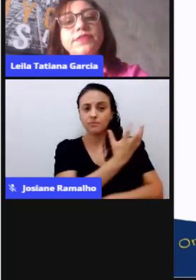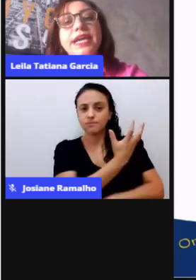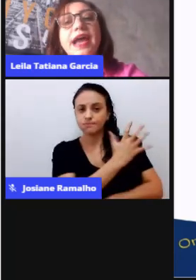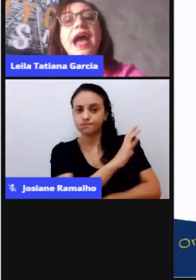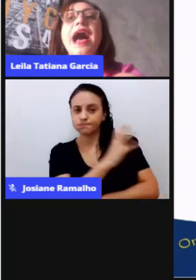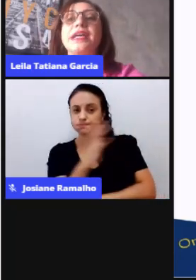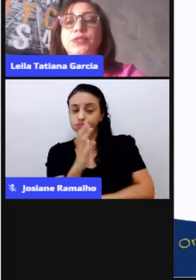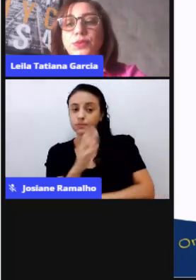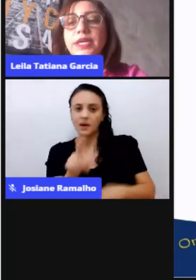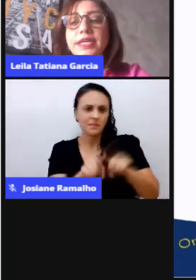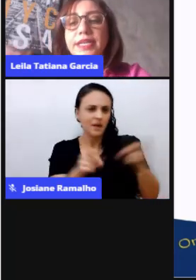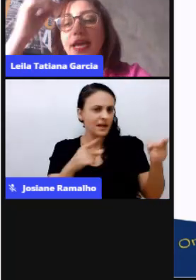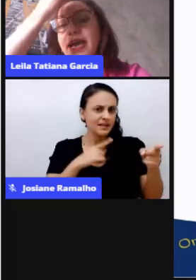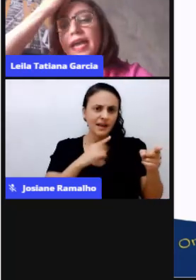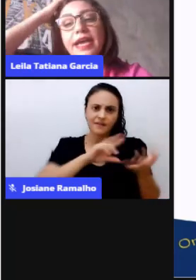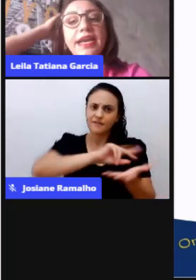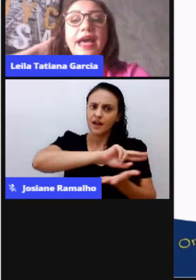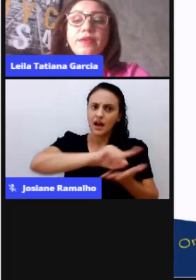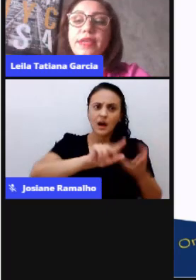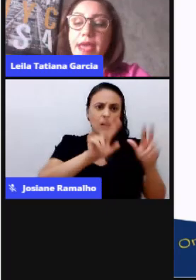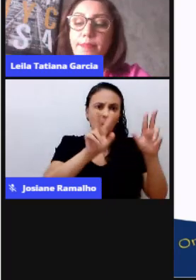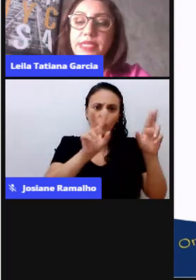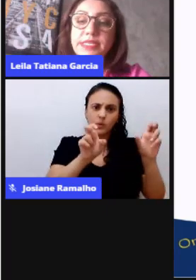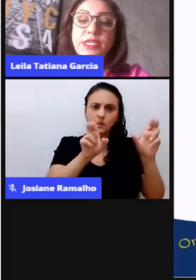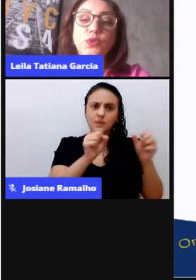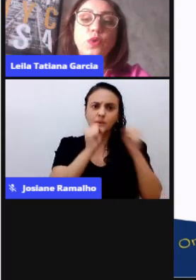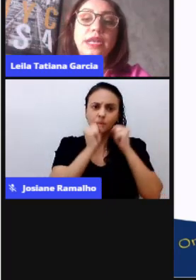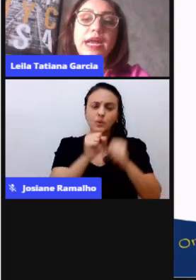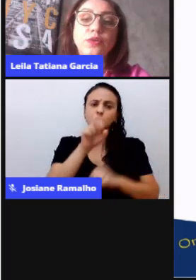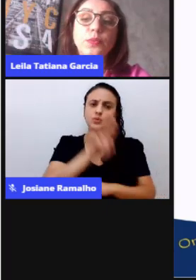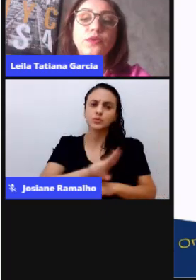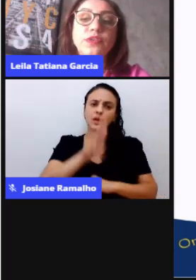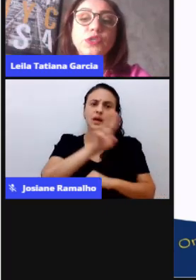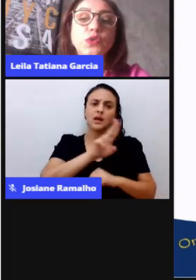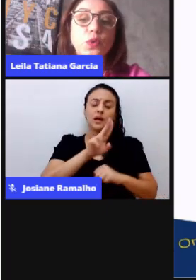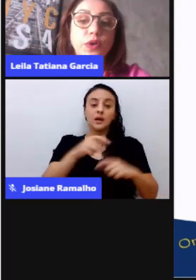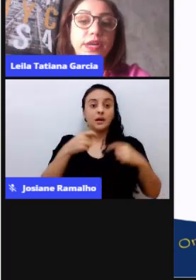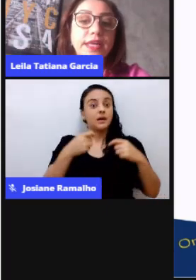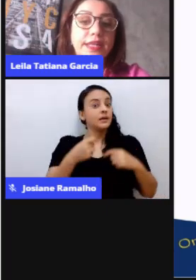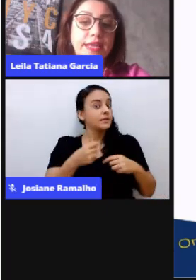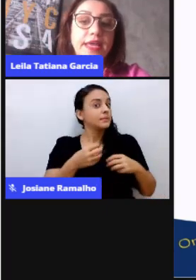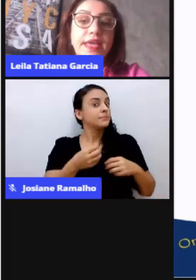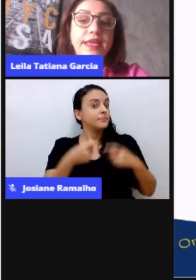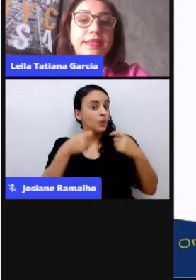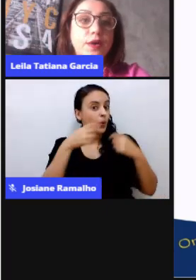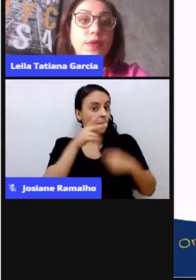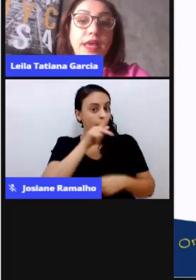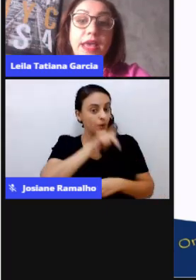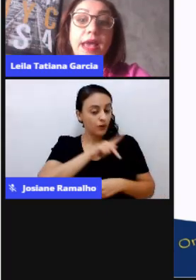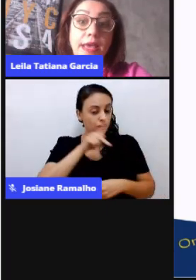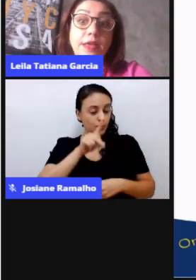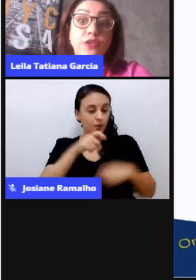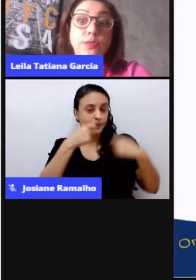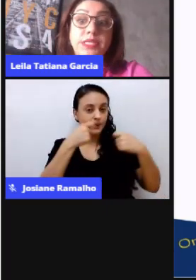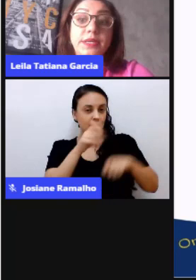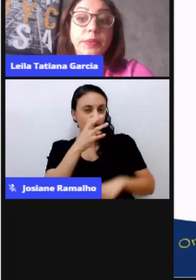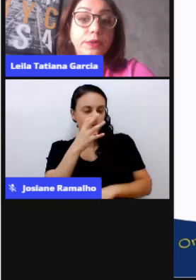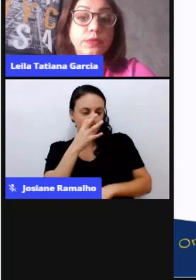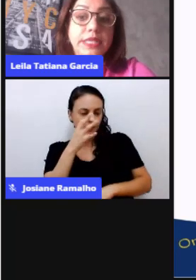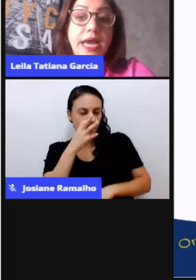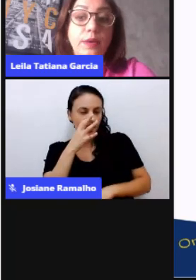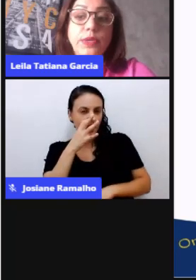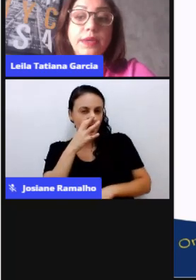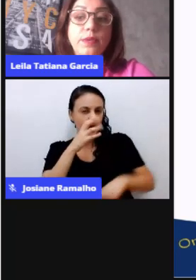não precisa ficar raso, né? É claro que é preciso o olhar do professor, né? Então, a gente